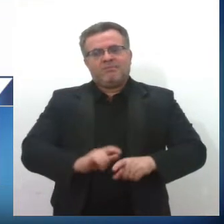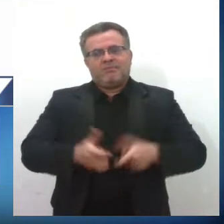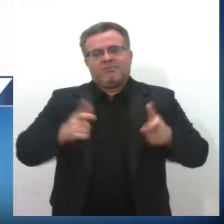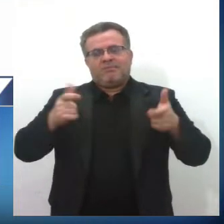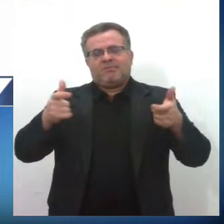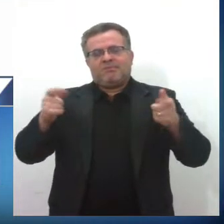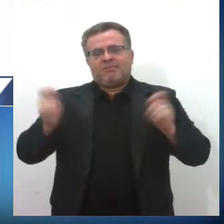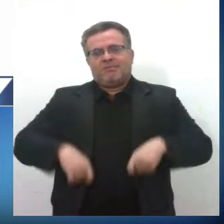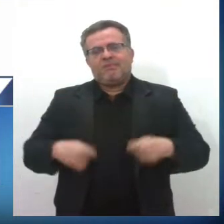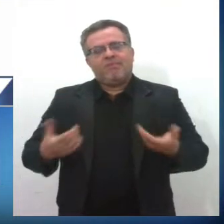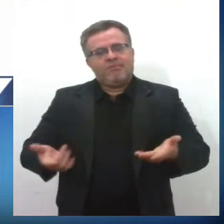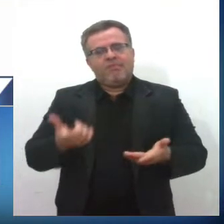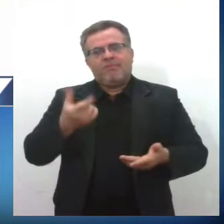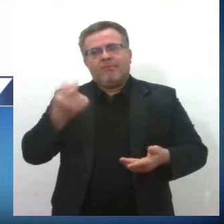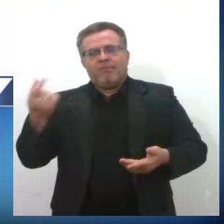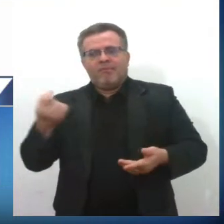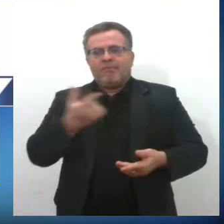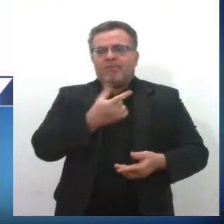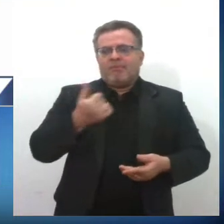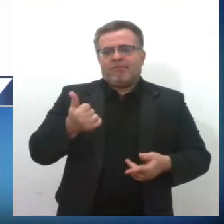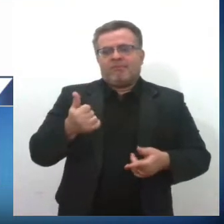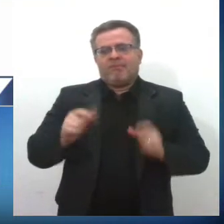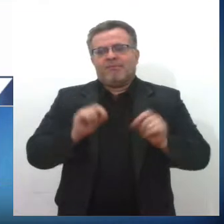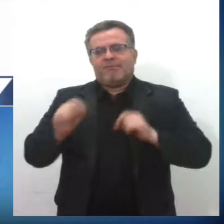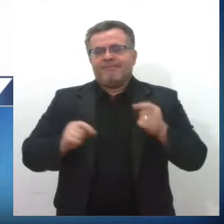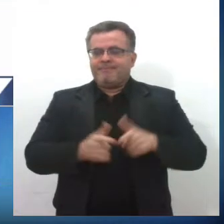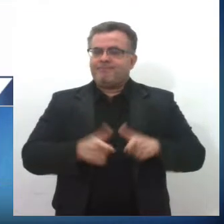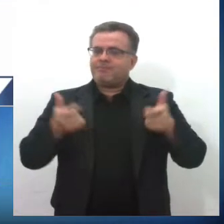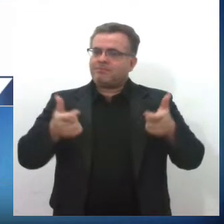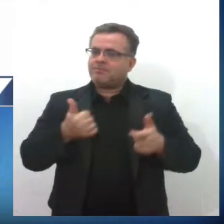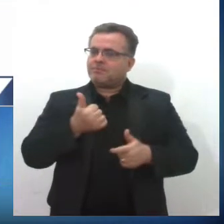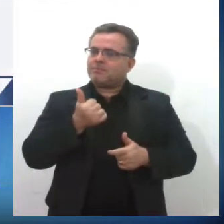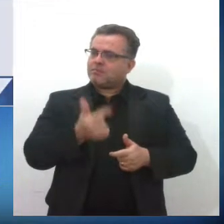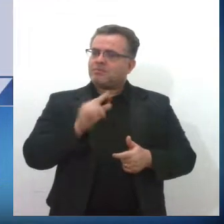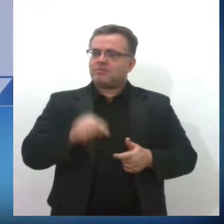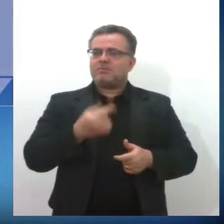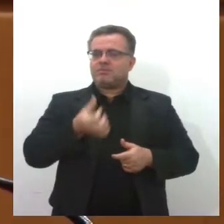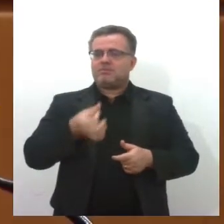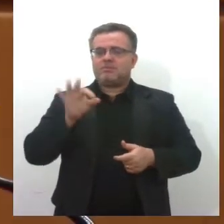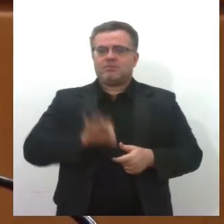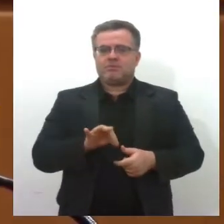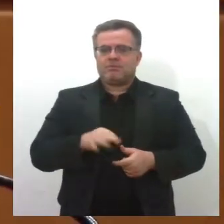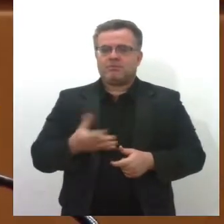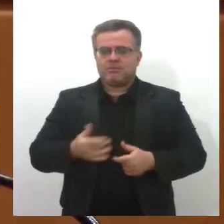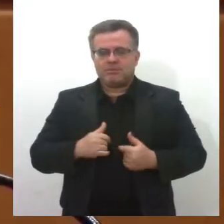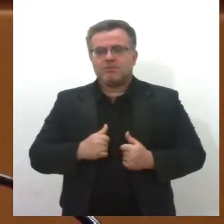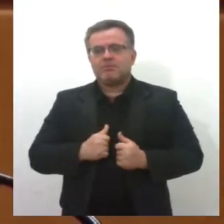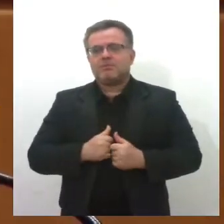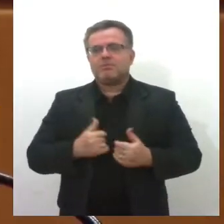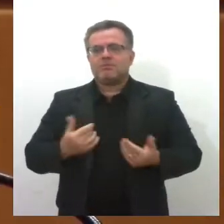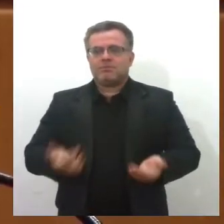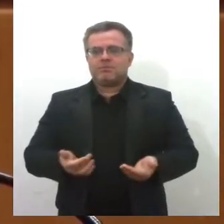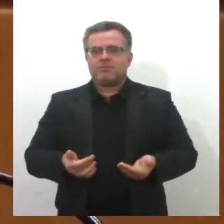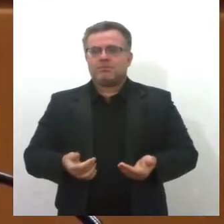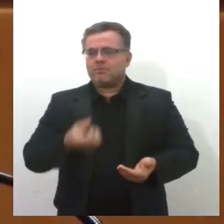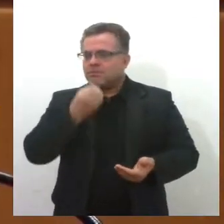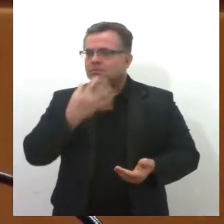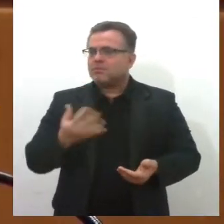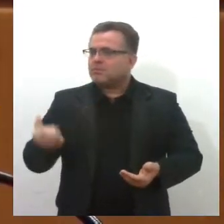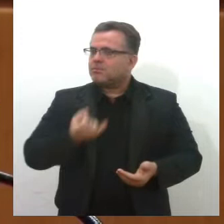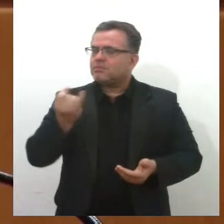comparando 2020 com 2021, um aumento de 12,6%. Um dos pontos positivos destacado